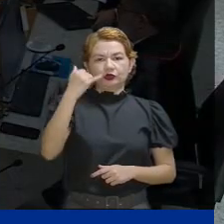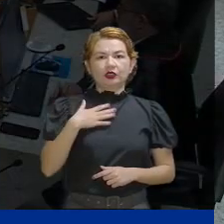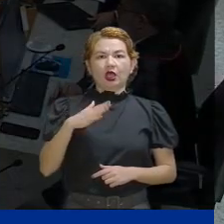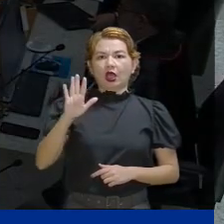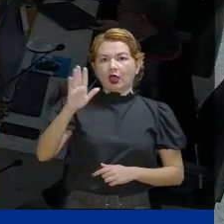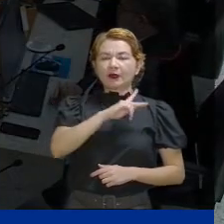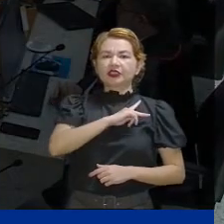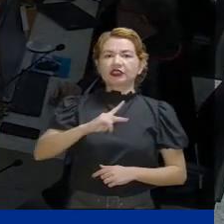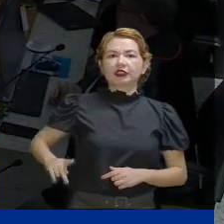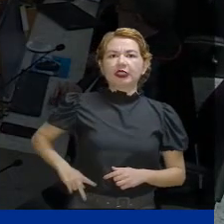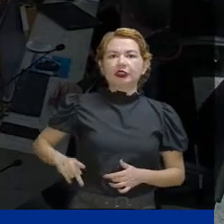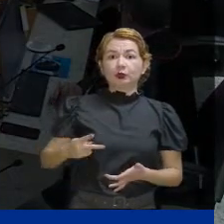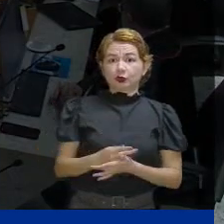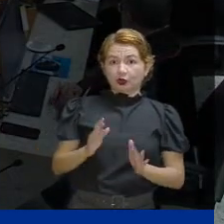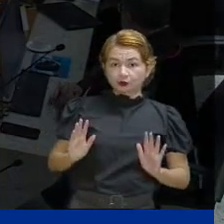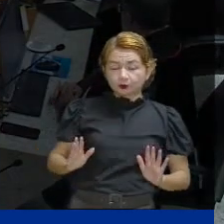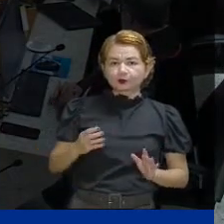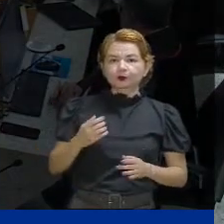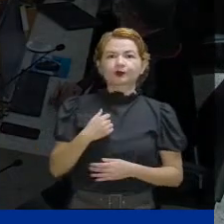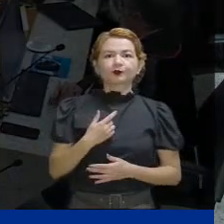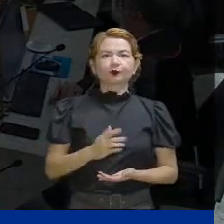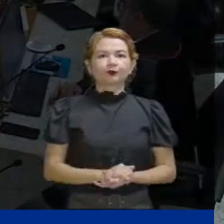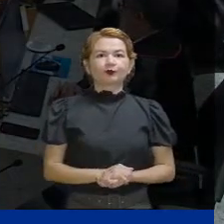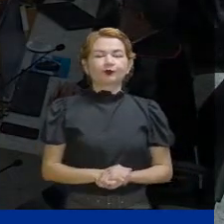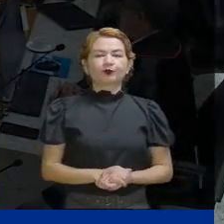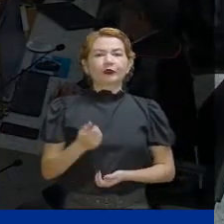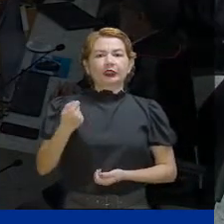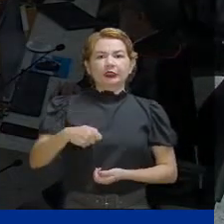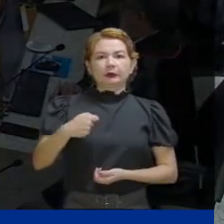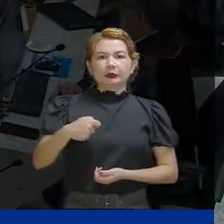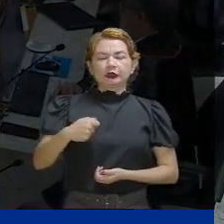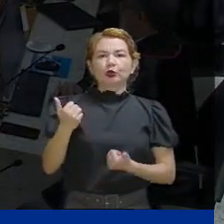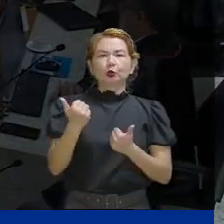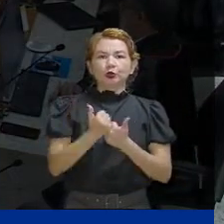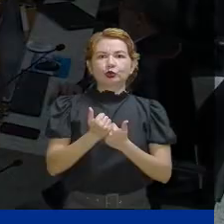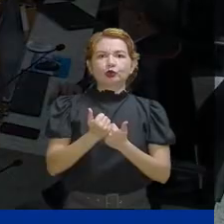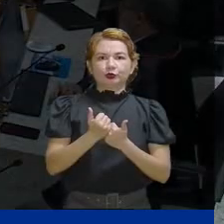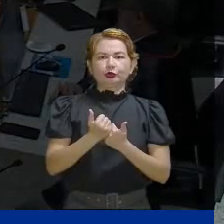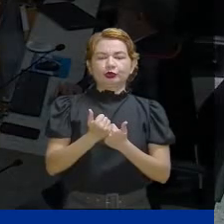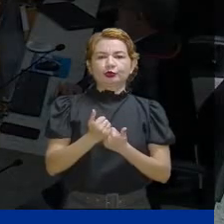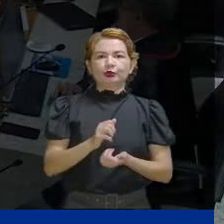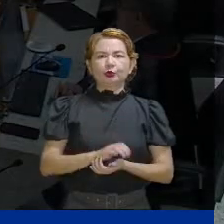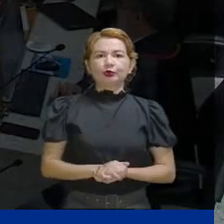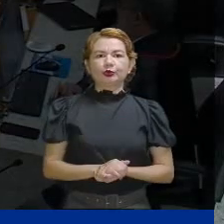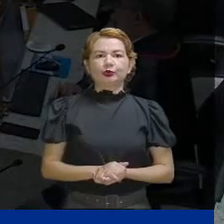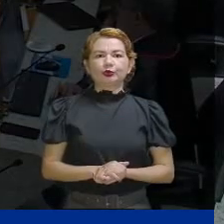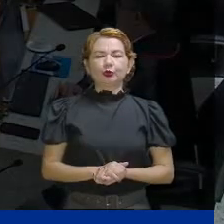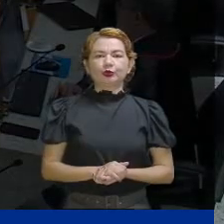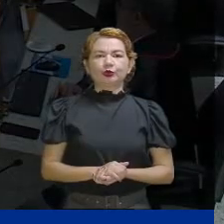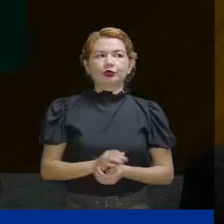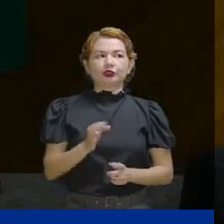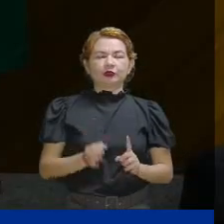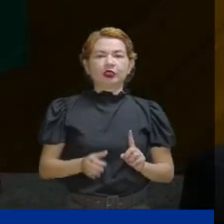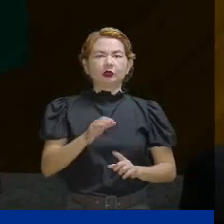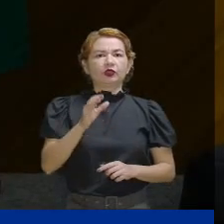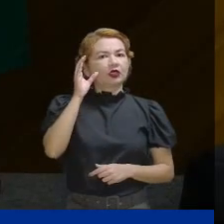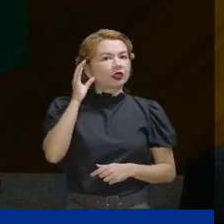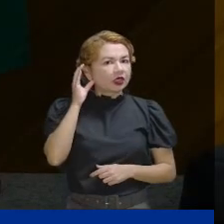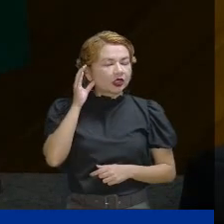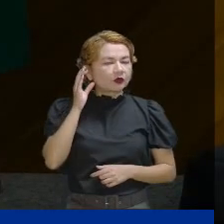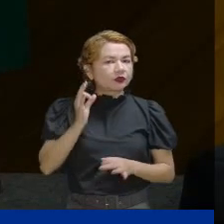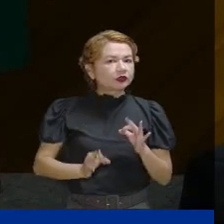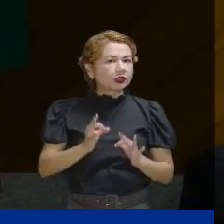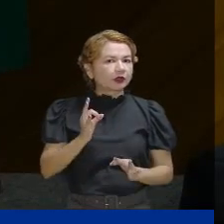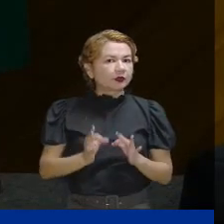ocorreu Imagem ampla agora. do plenário. Eu consulto se não haveria necessidade de chamar o substituto do desembargador Carmo para o julgamento, para